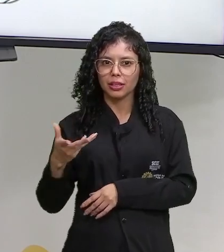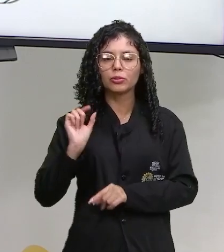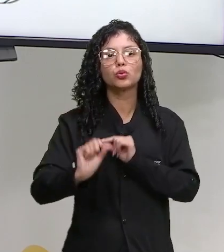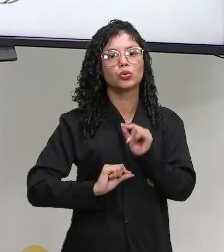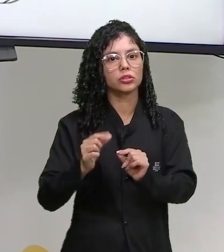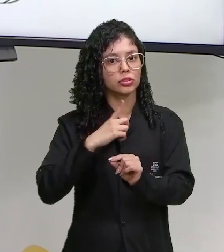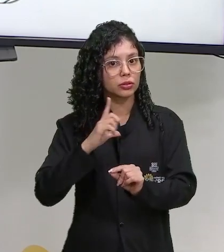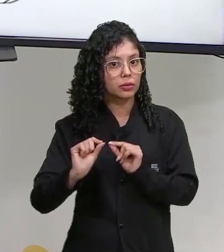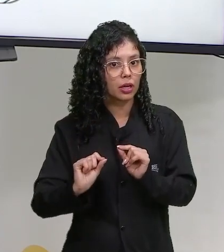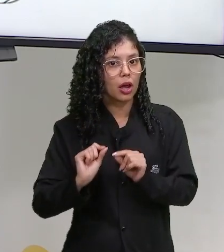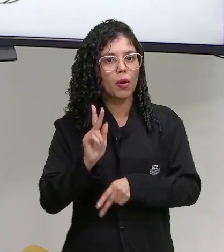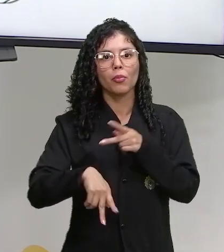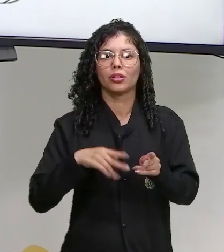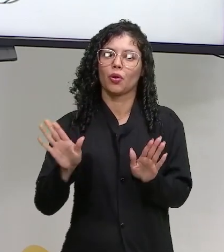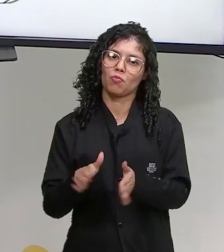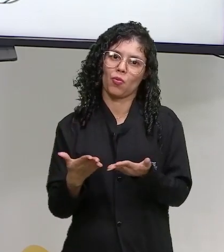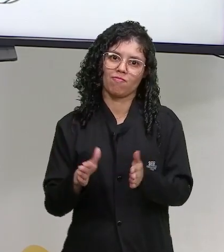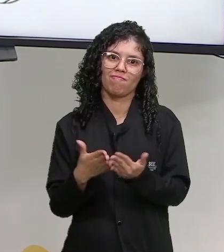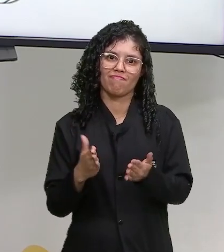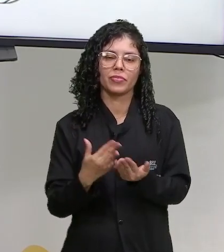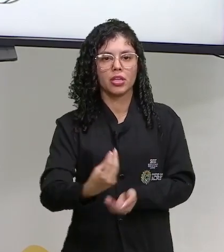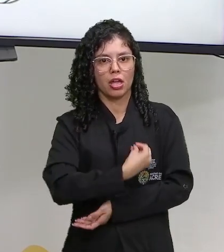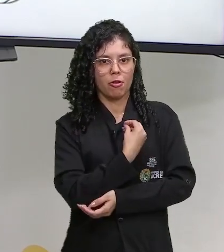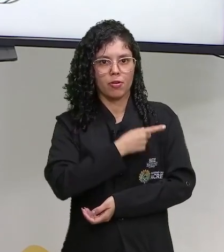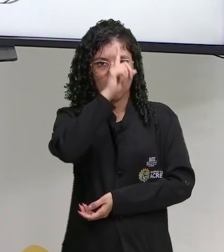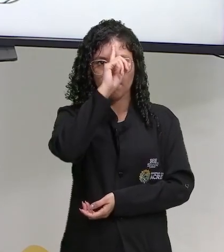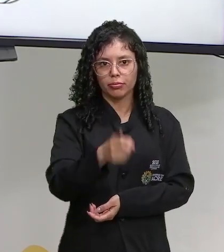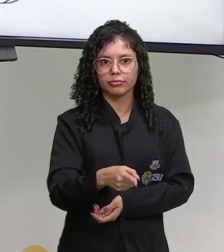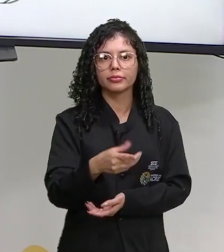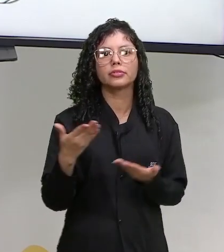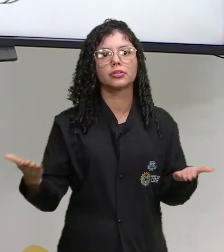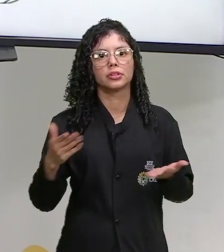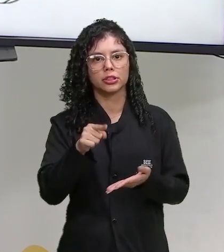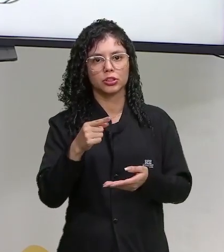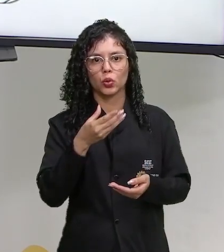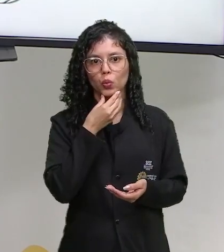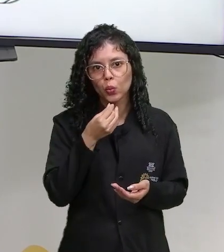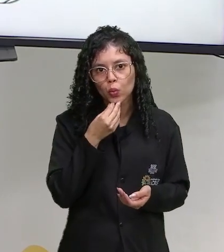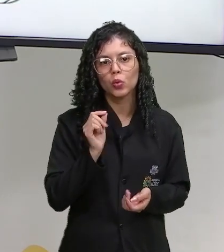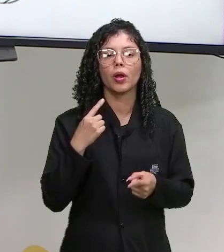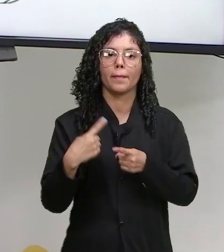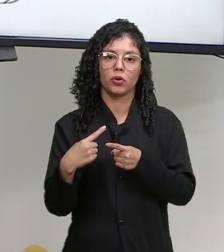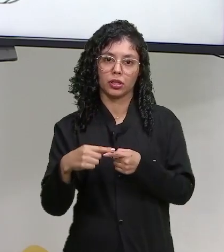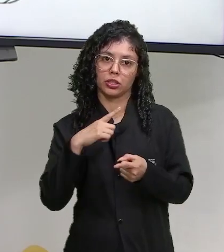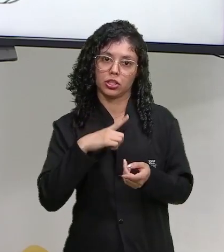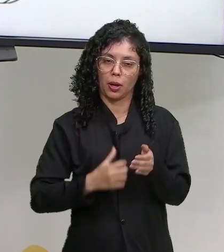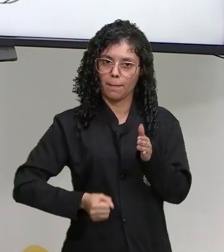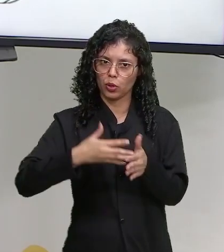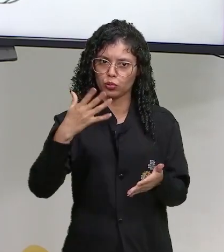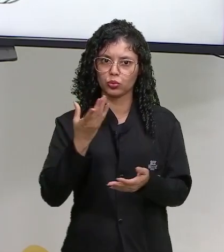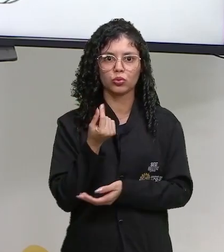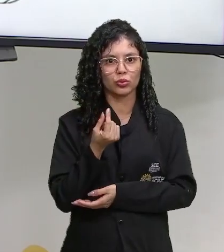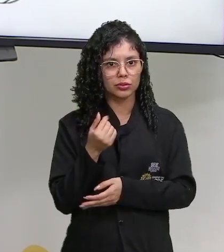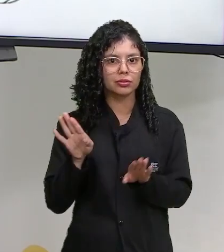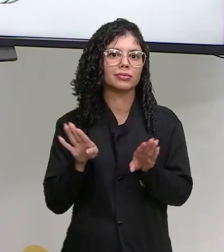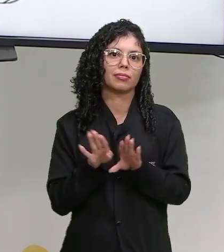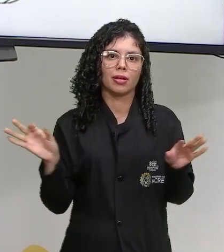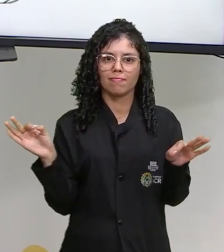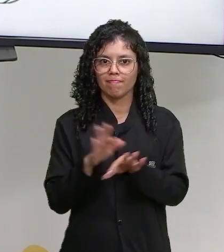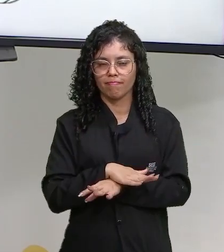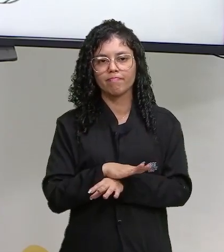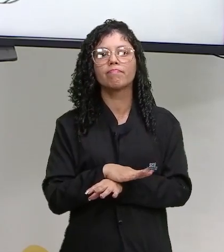tinha uma população mais pobre que vivia sob os mandos e desmandos desses coronéis, porque eles tinham muito dinheiro e acabavam